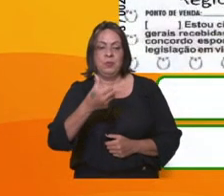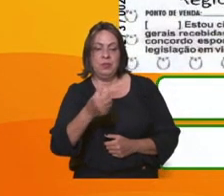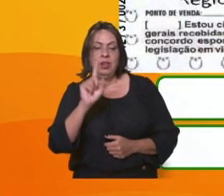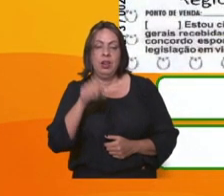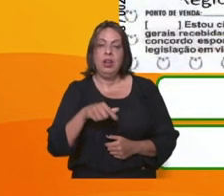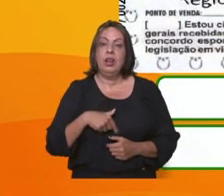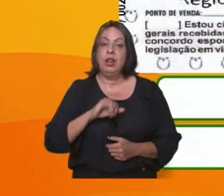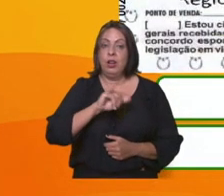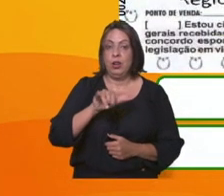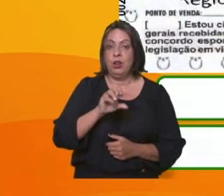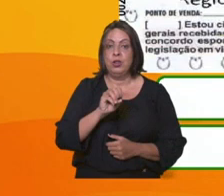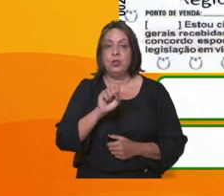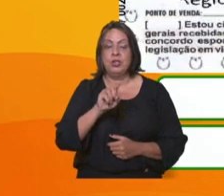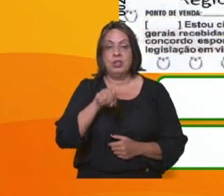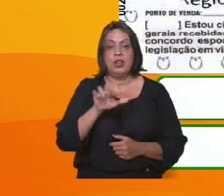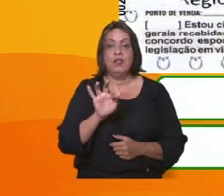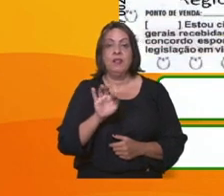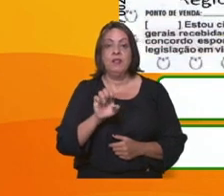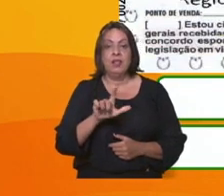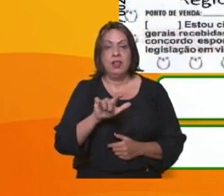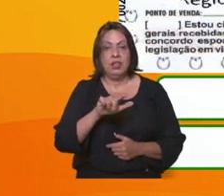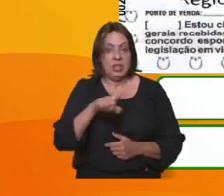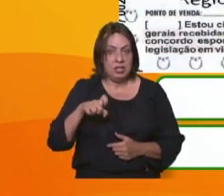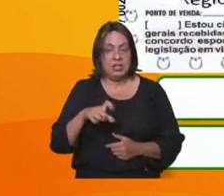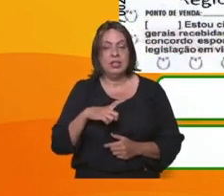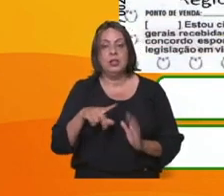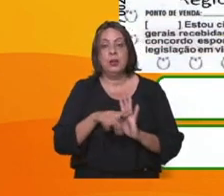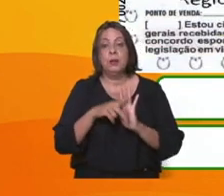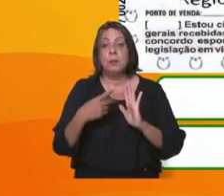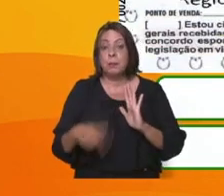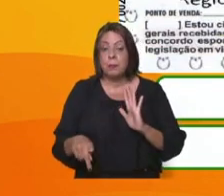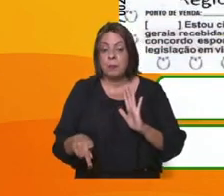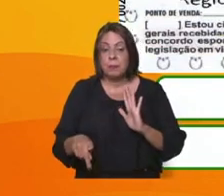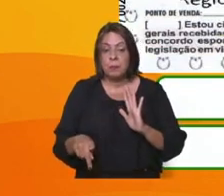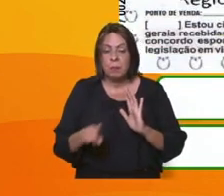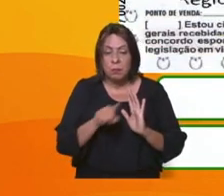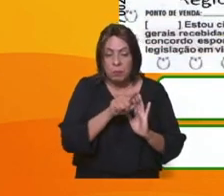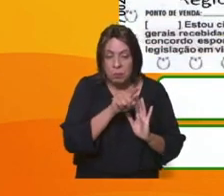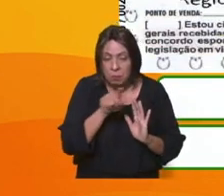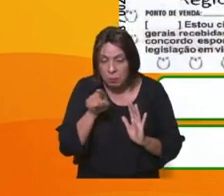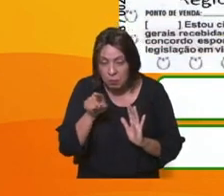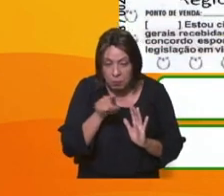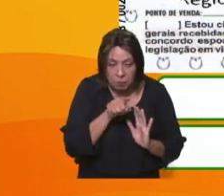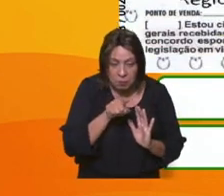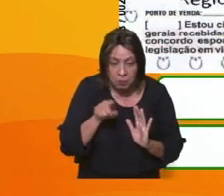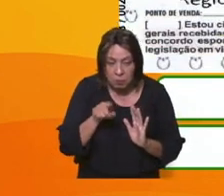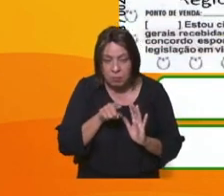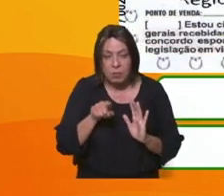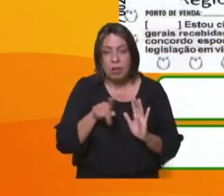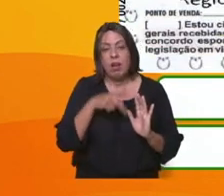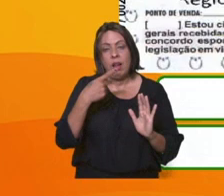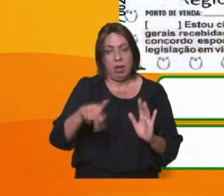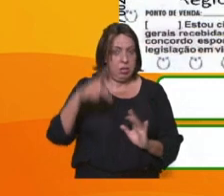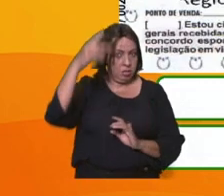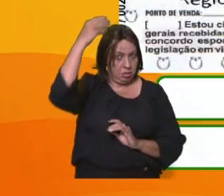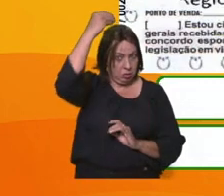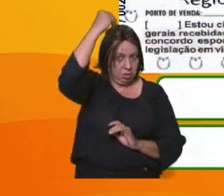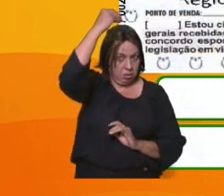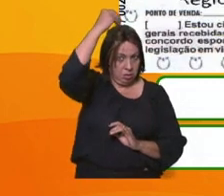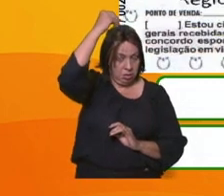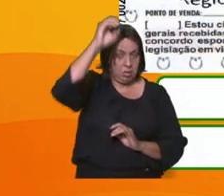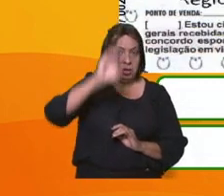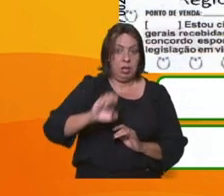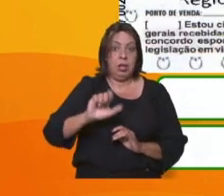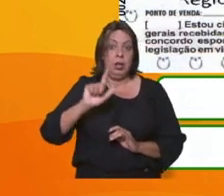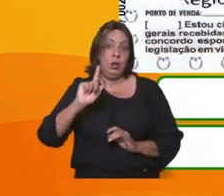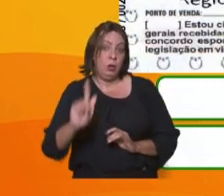012846. Alô, José Félix dos Santos, morador da... não deu a cidade, mas a regional é São Cristóvão. Eduardo